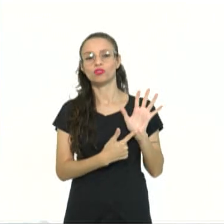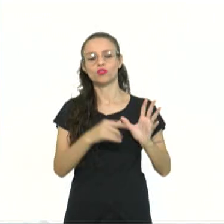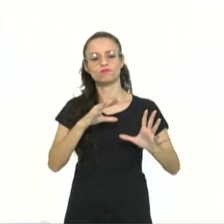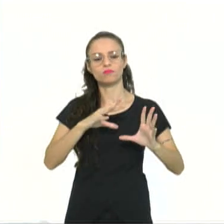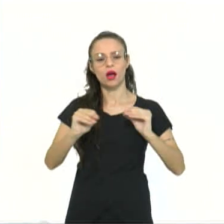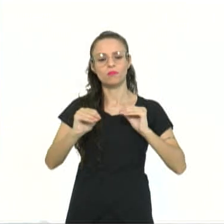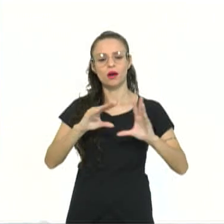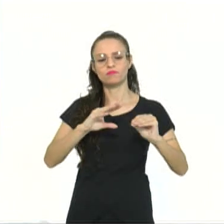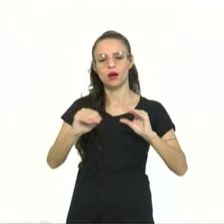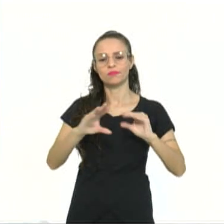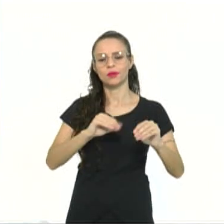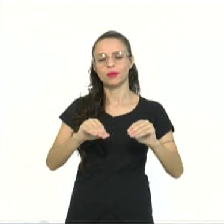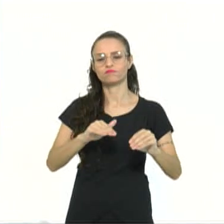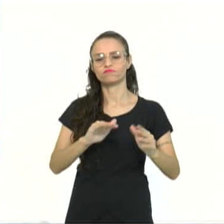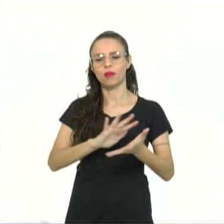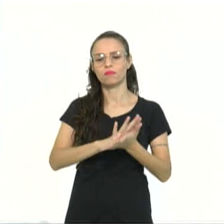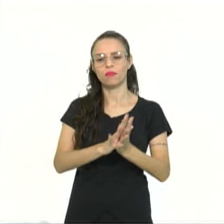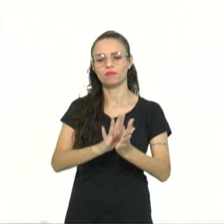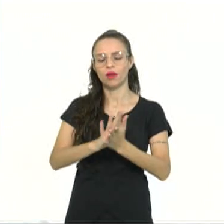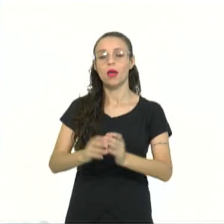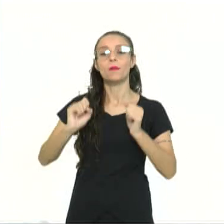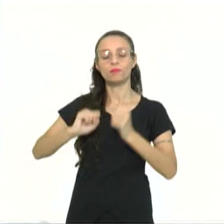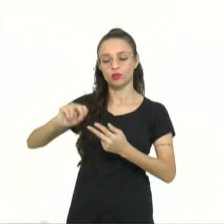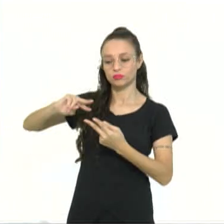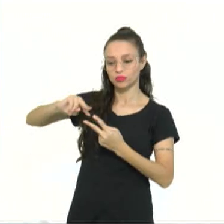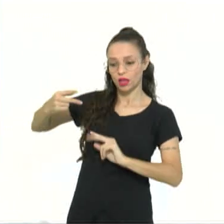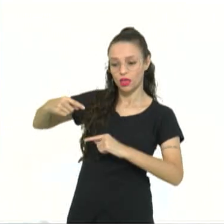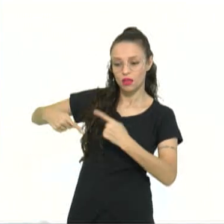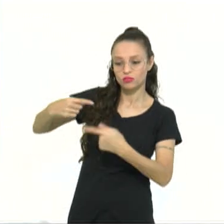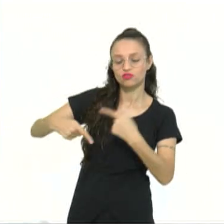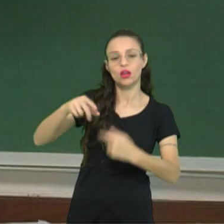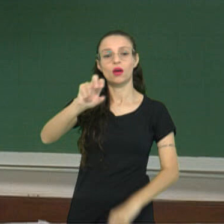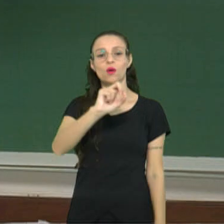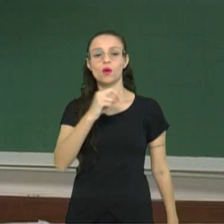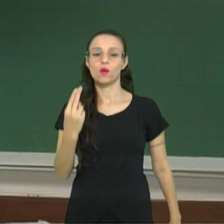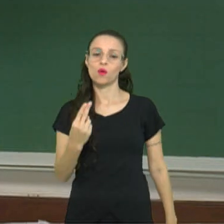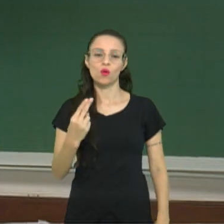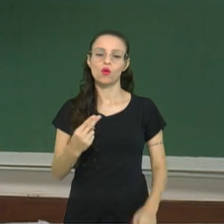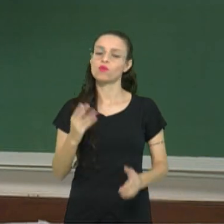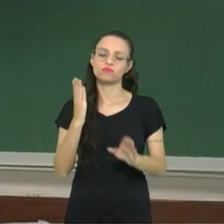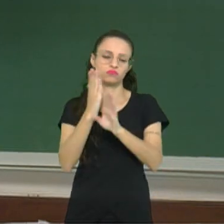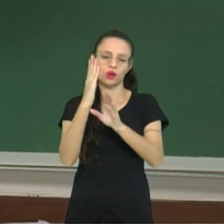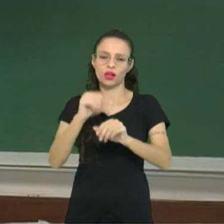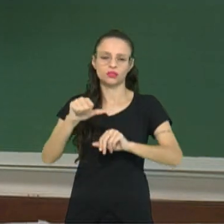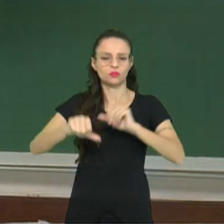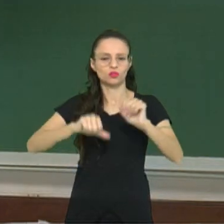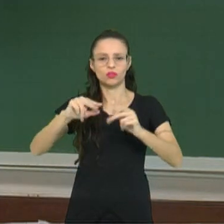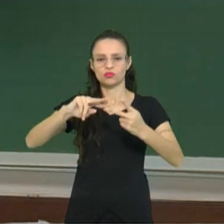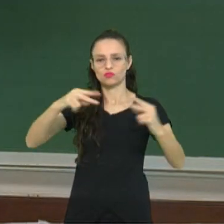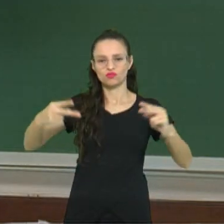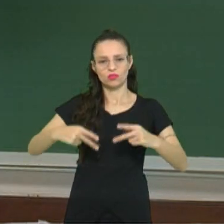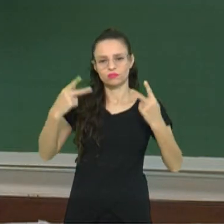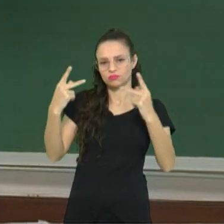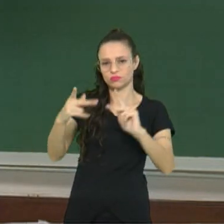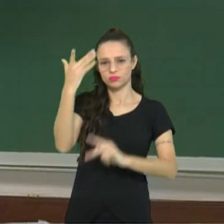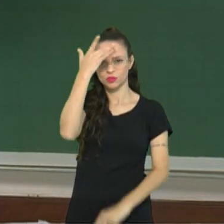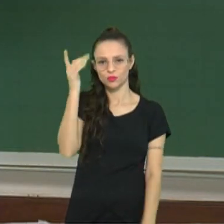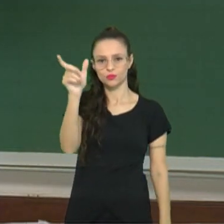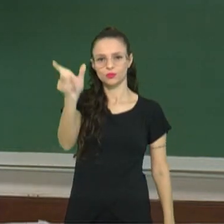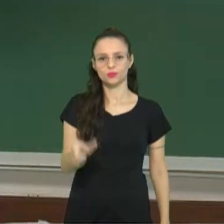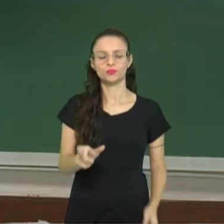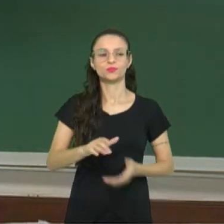estriado. Pode ser hereditária ou causada também por uma, né, mutação genética ali na pessoa